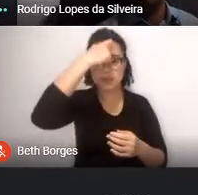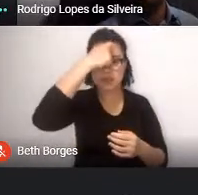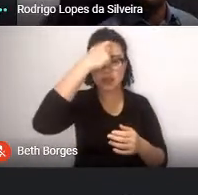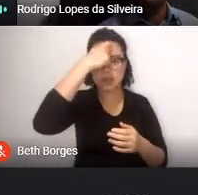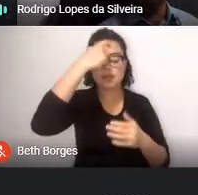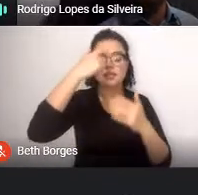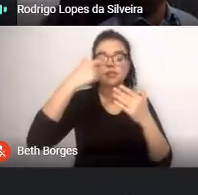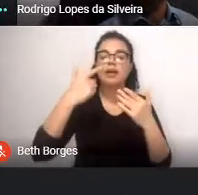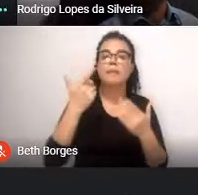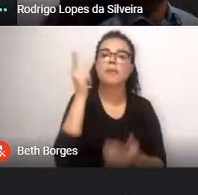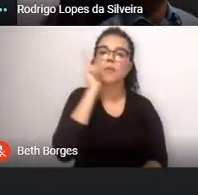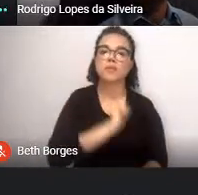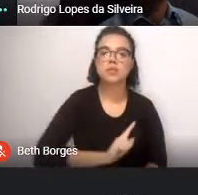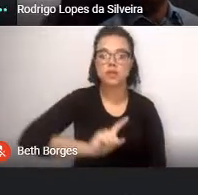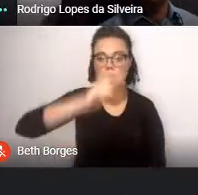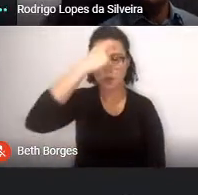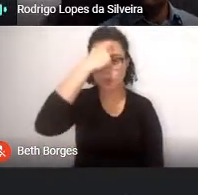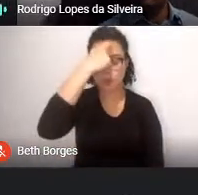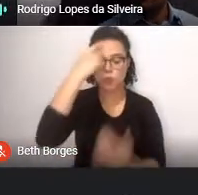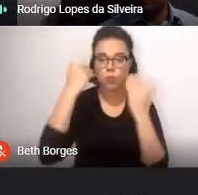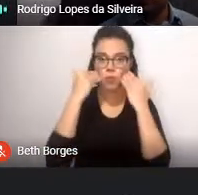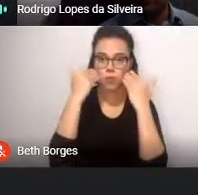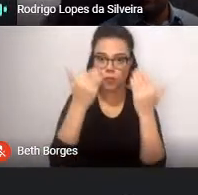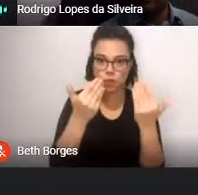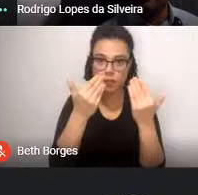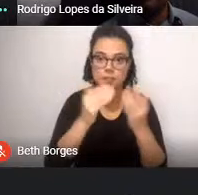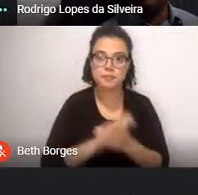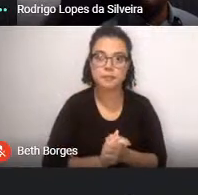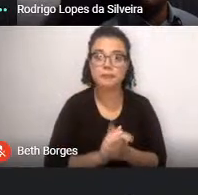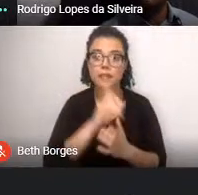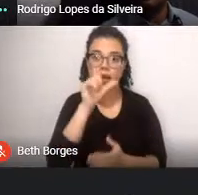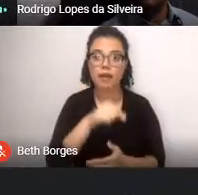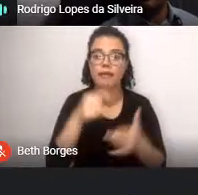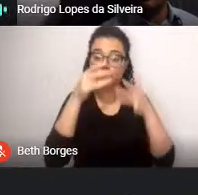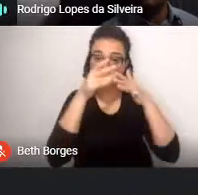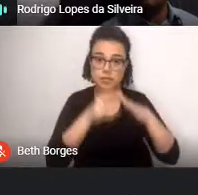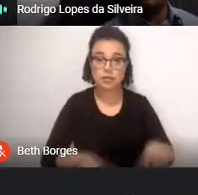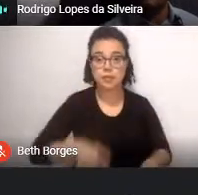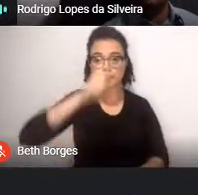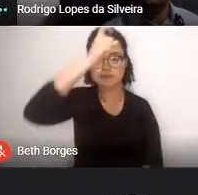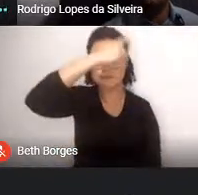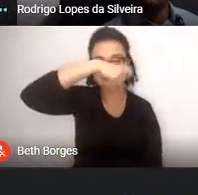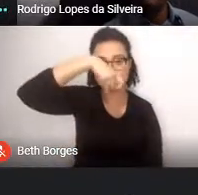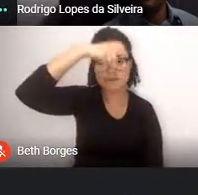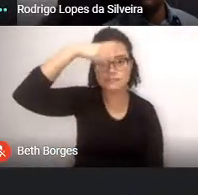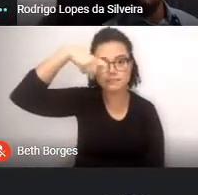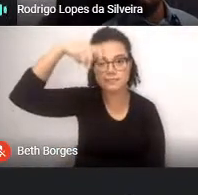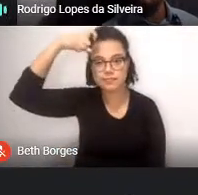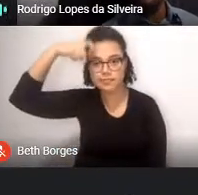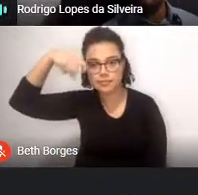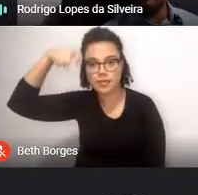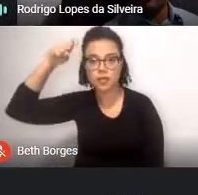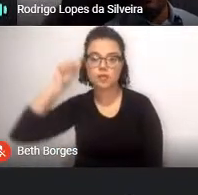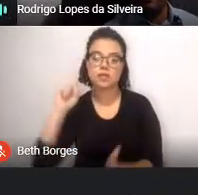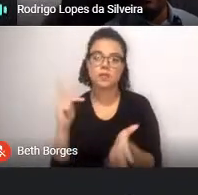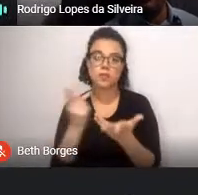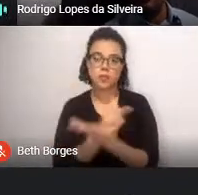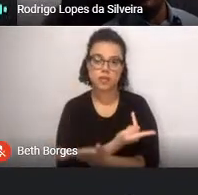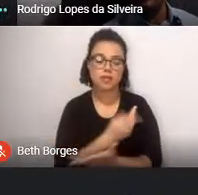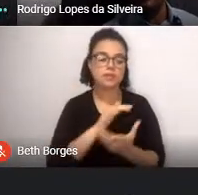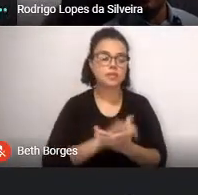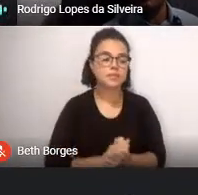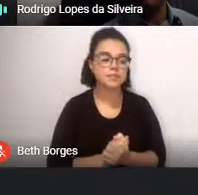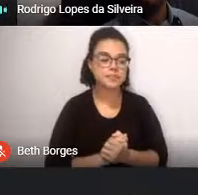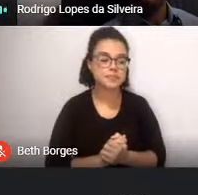conscientes. Tá bom? Isso é hipnose. É assim que acontece. E dentro dessa